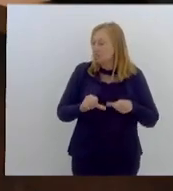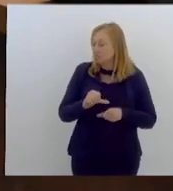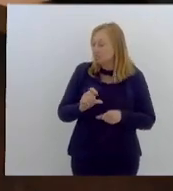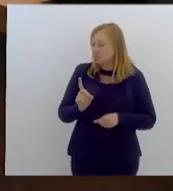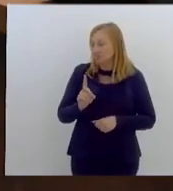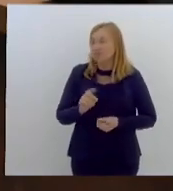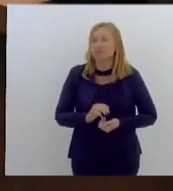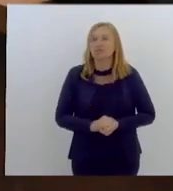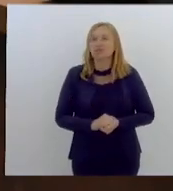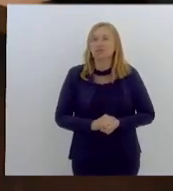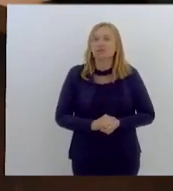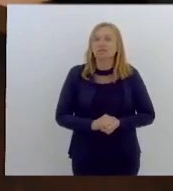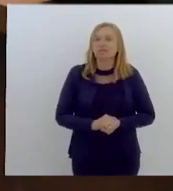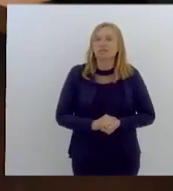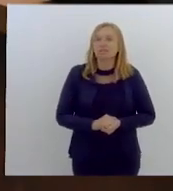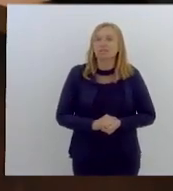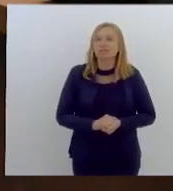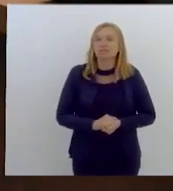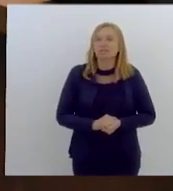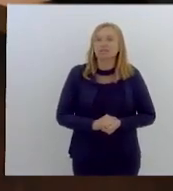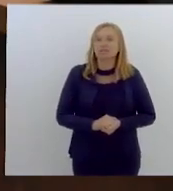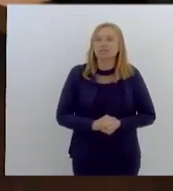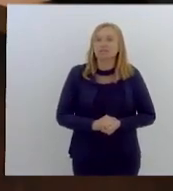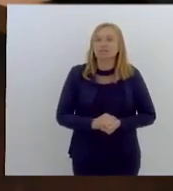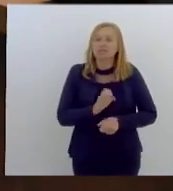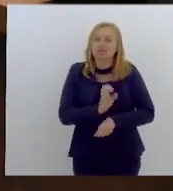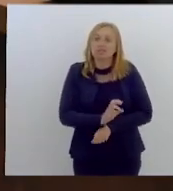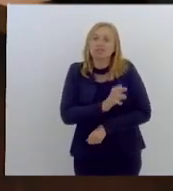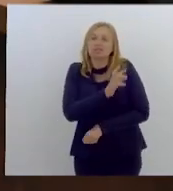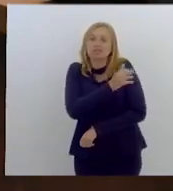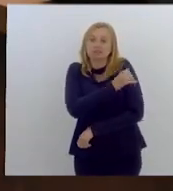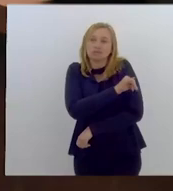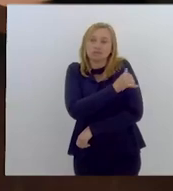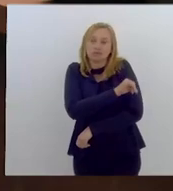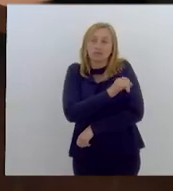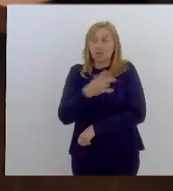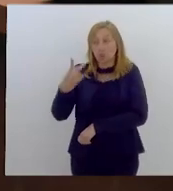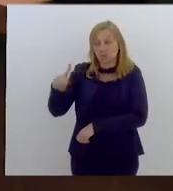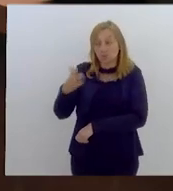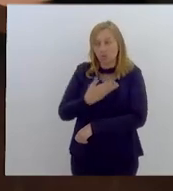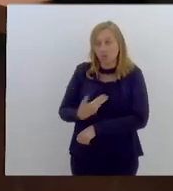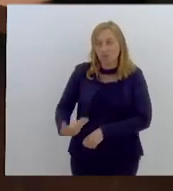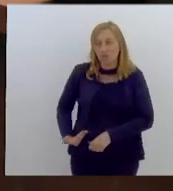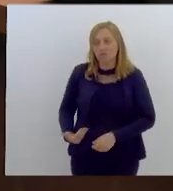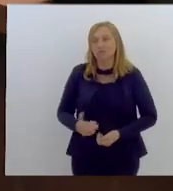também não muda, o fato objetivo de que o Estado do Rio de Janeiro, o seu governo,